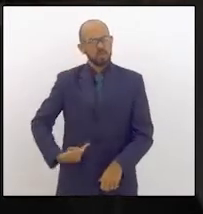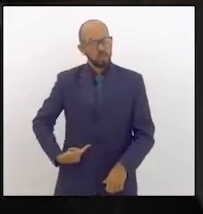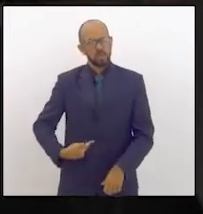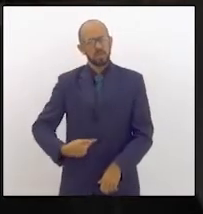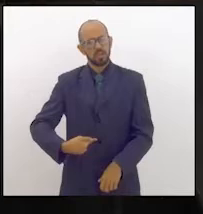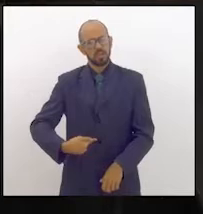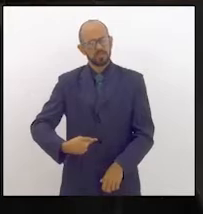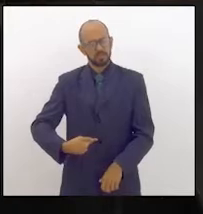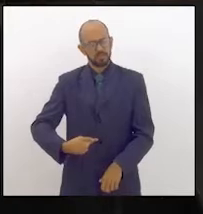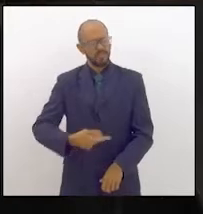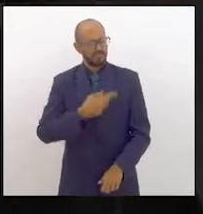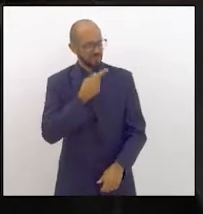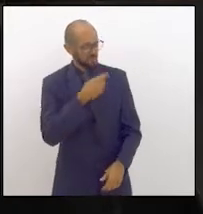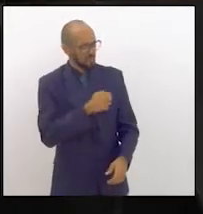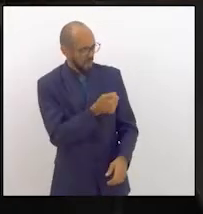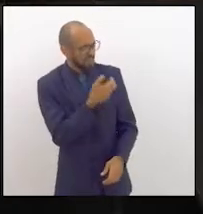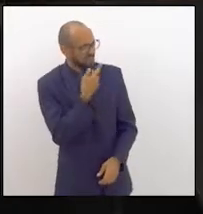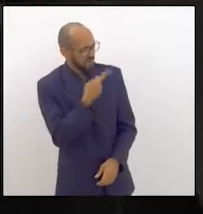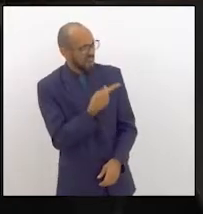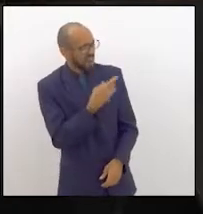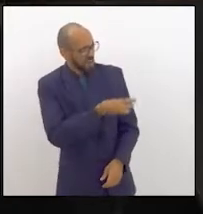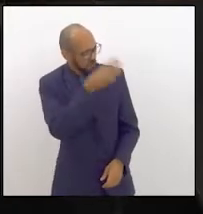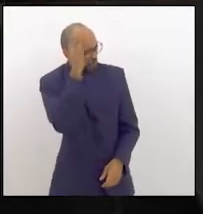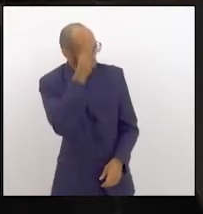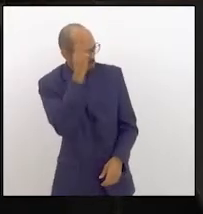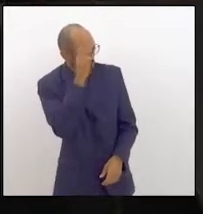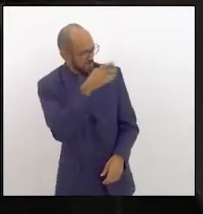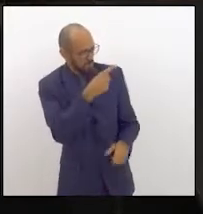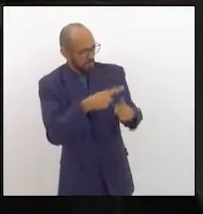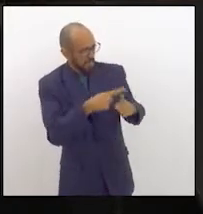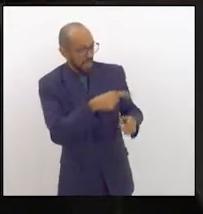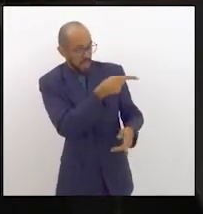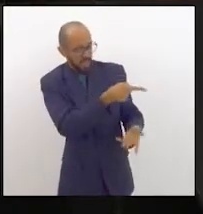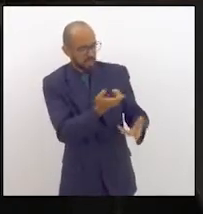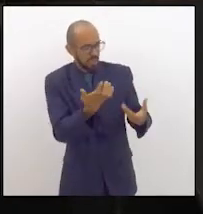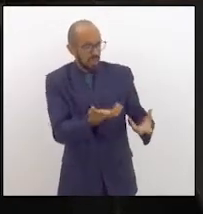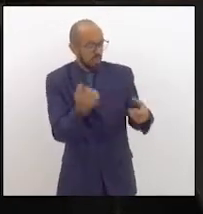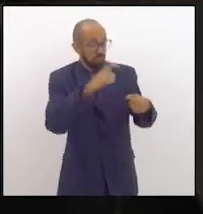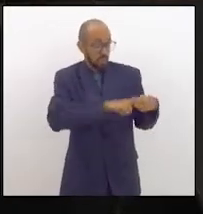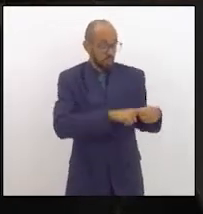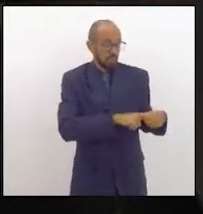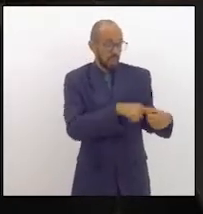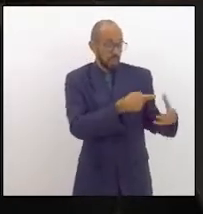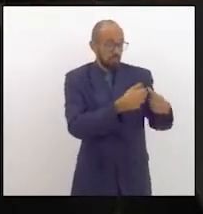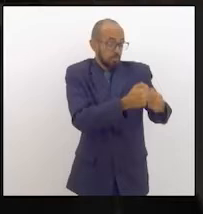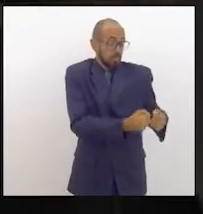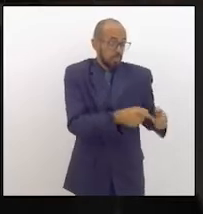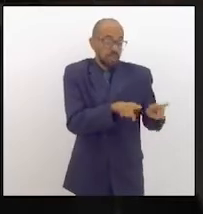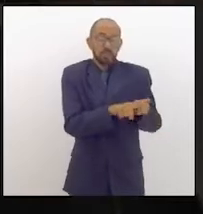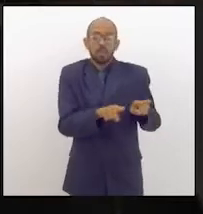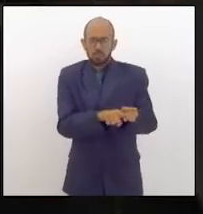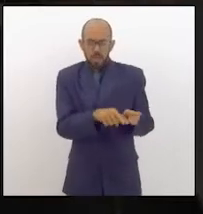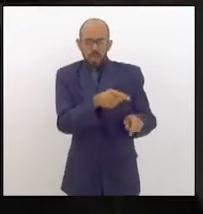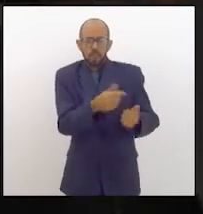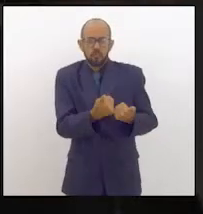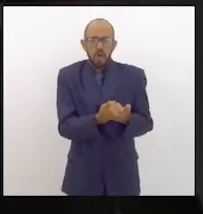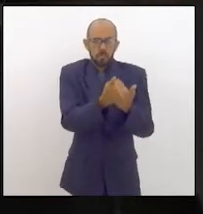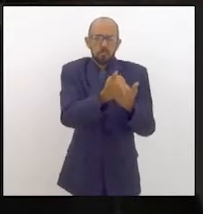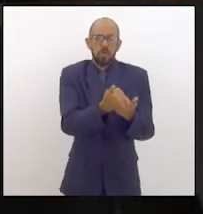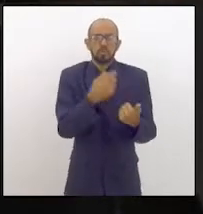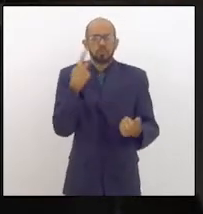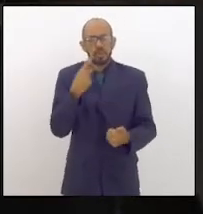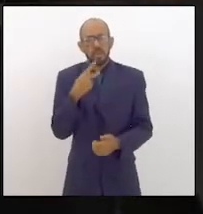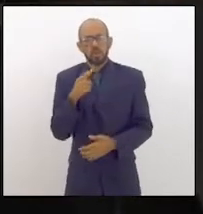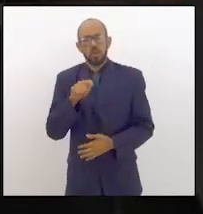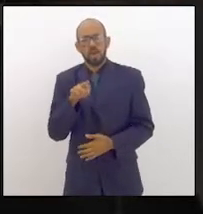já ia chamar de Wilson 20 vídeo seu é porque esse daí quer voltar para o poder e também teve apoio do vereador